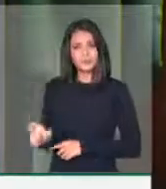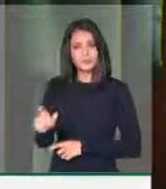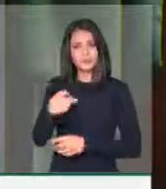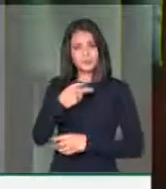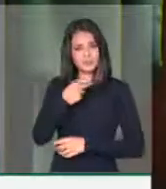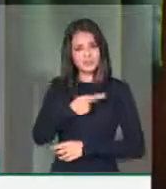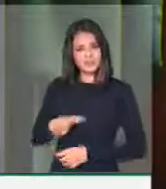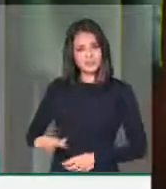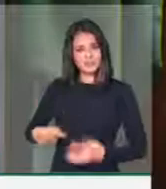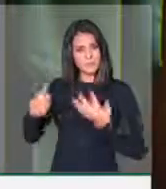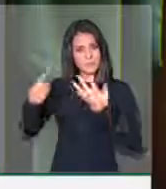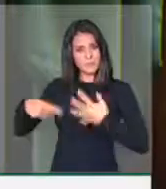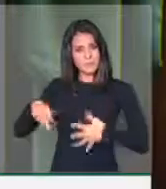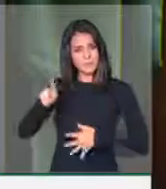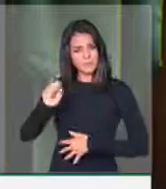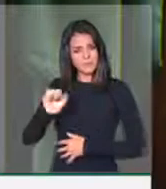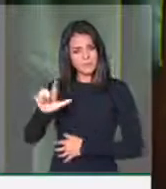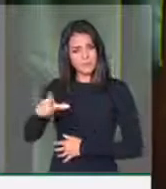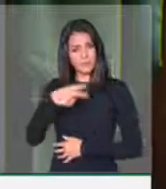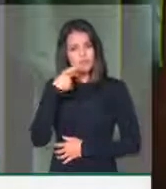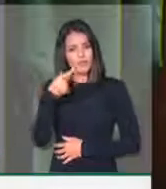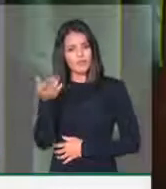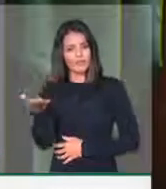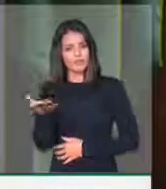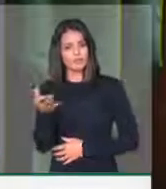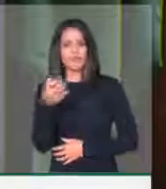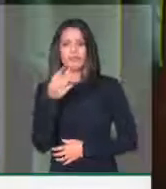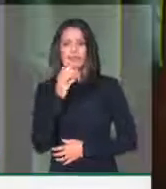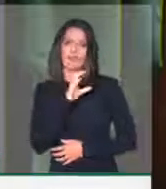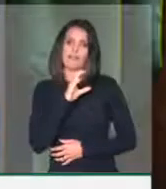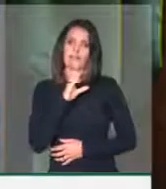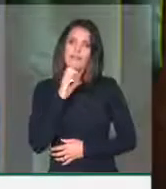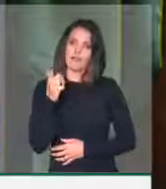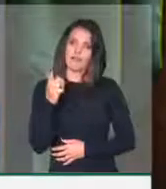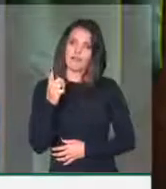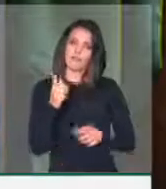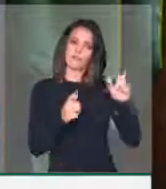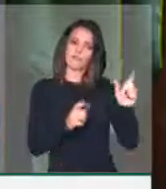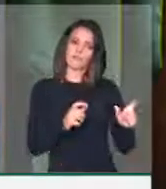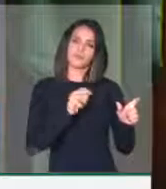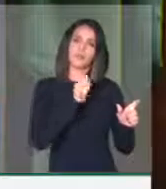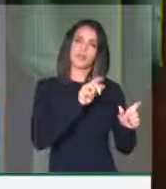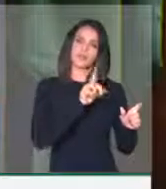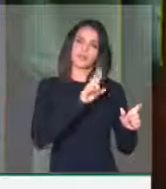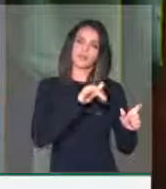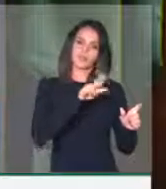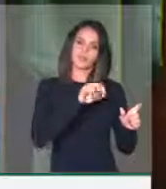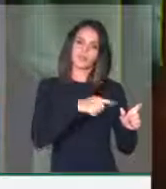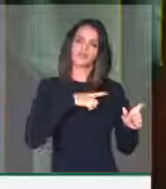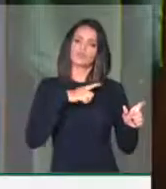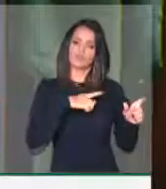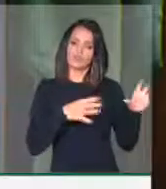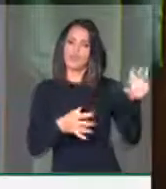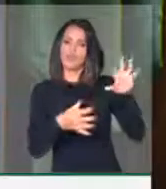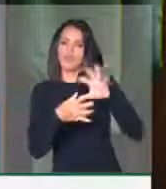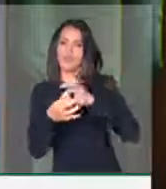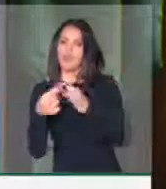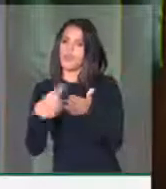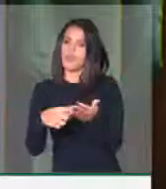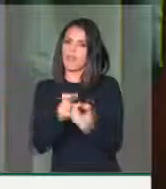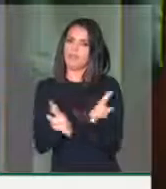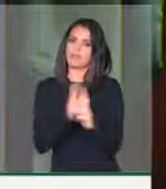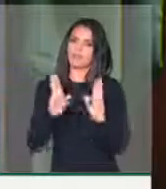do PSOL, dizendo que é evidente que Adriano tinha relações com a família Bolsonaro, o